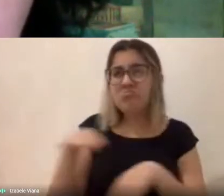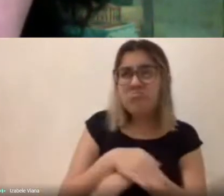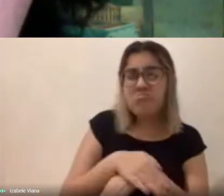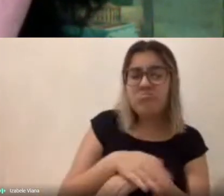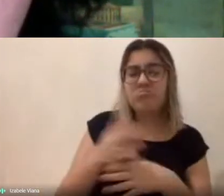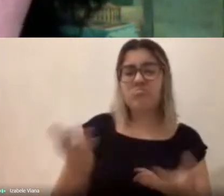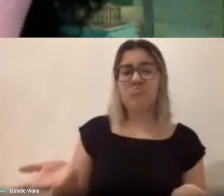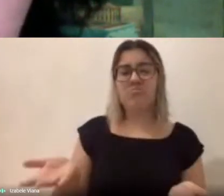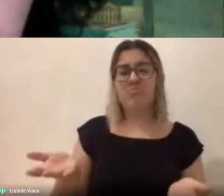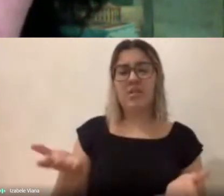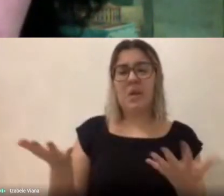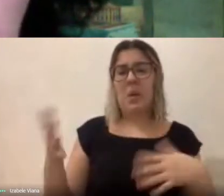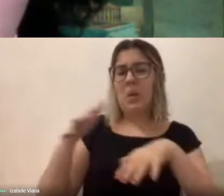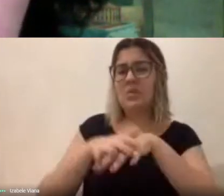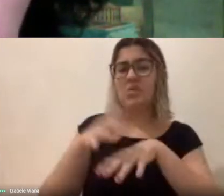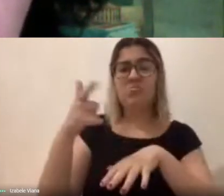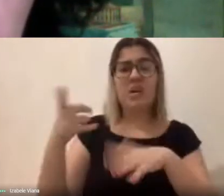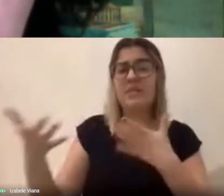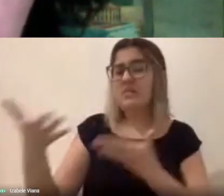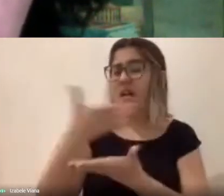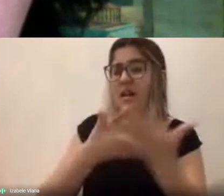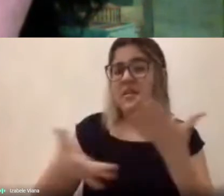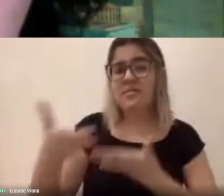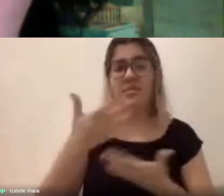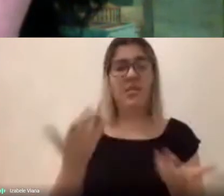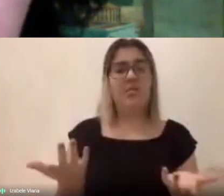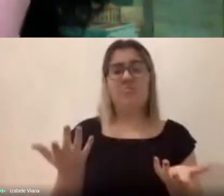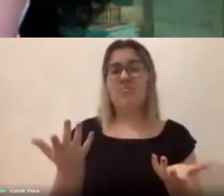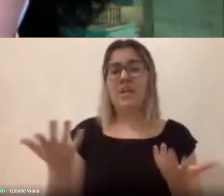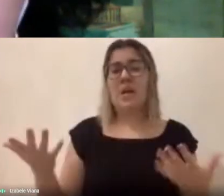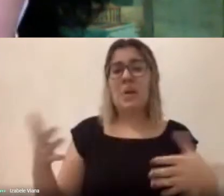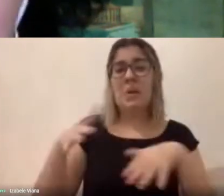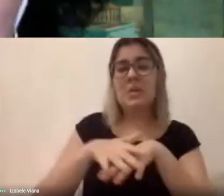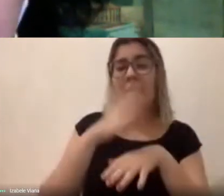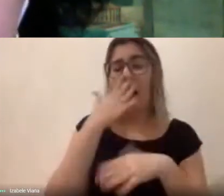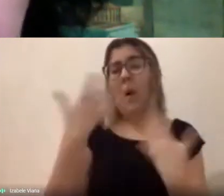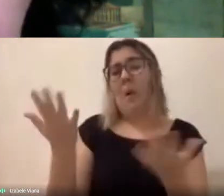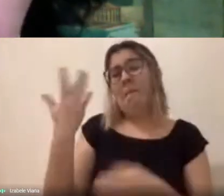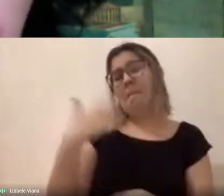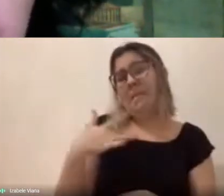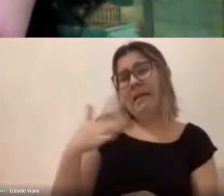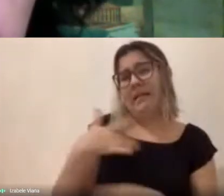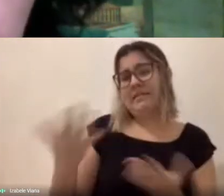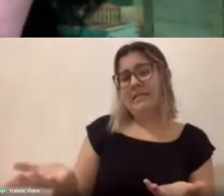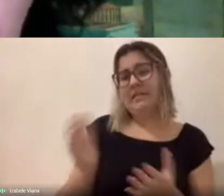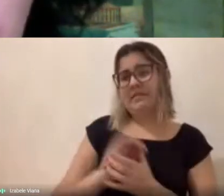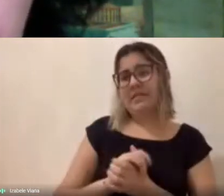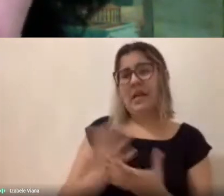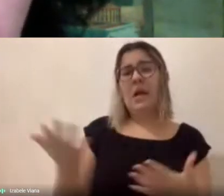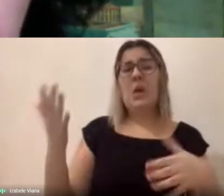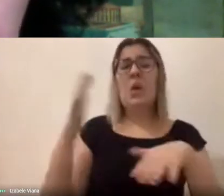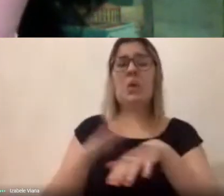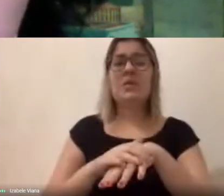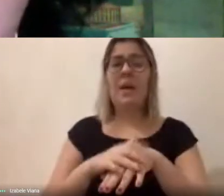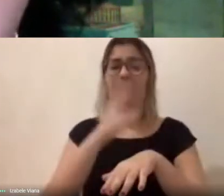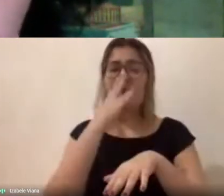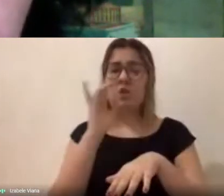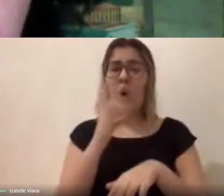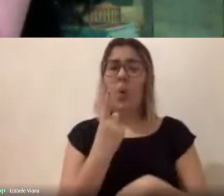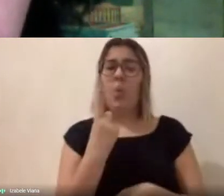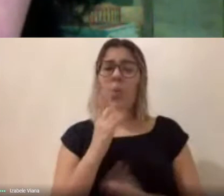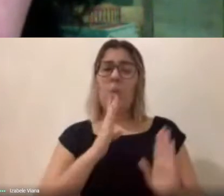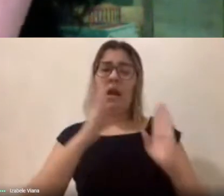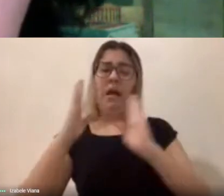interage. A inclusão causa pena. A inclusão é unilateral. A inclusão